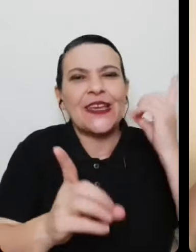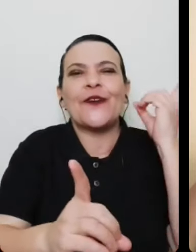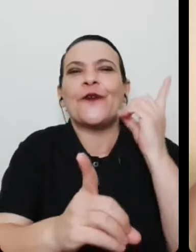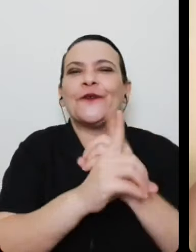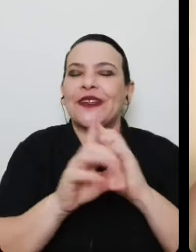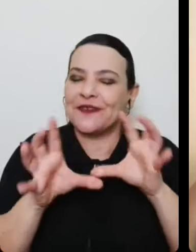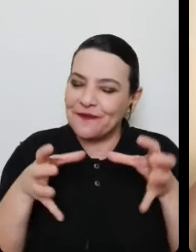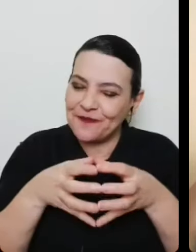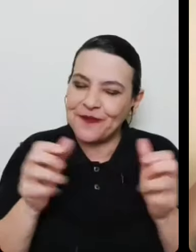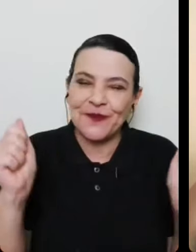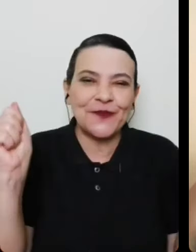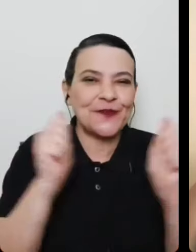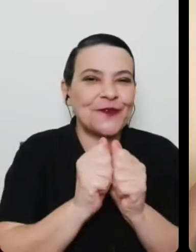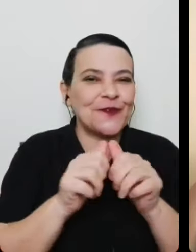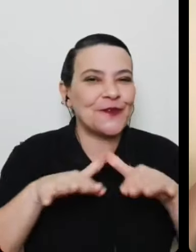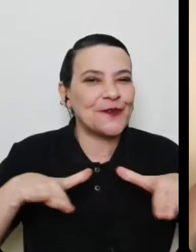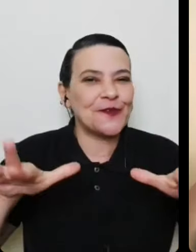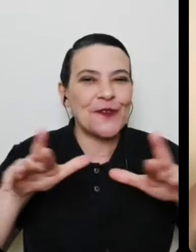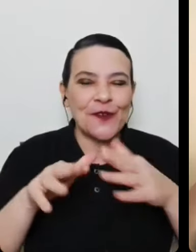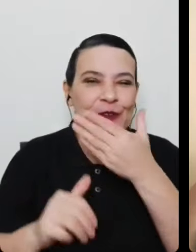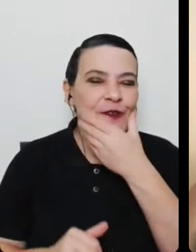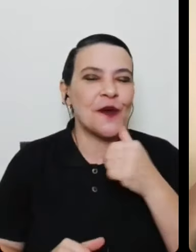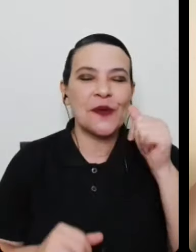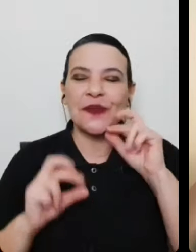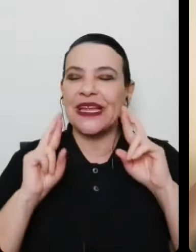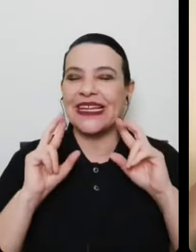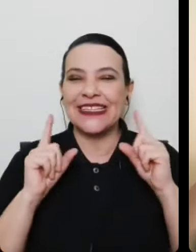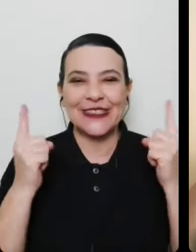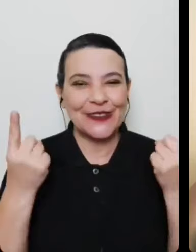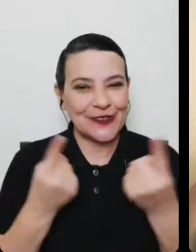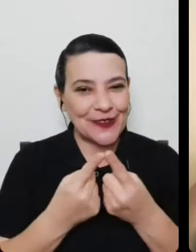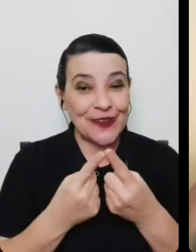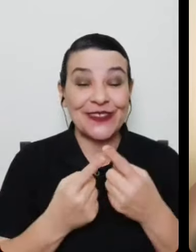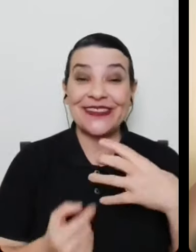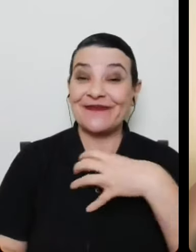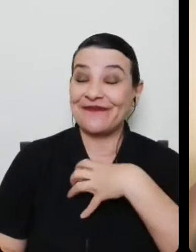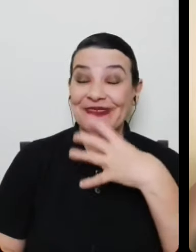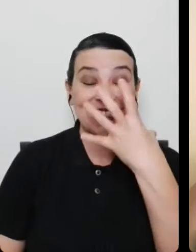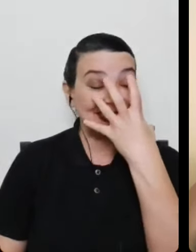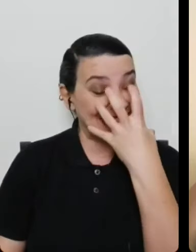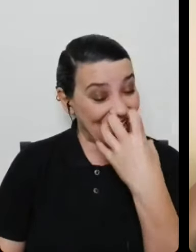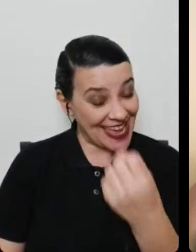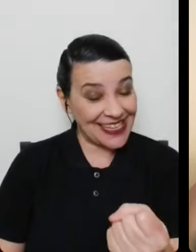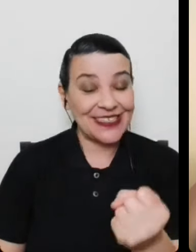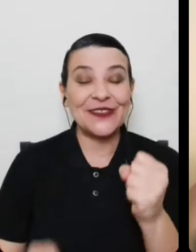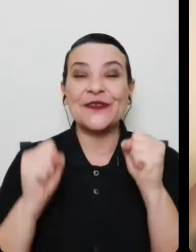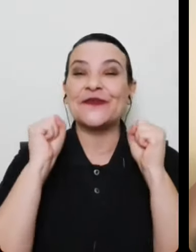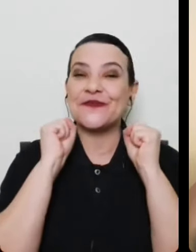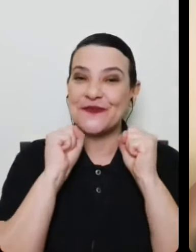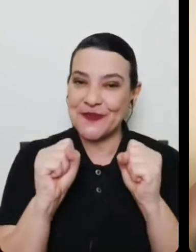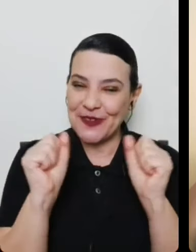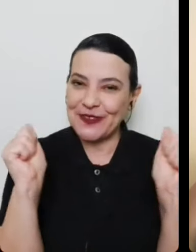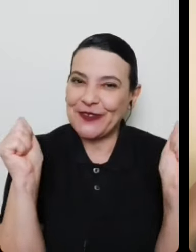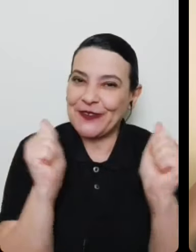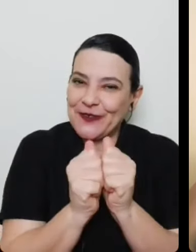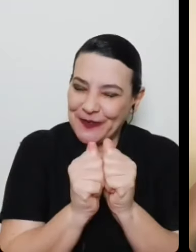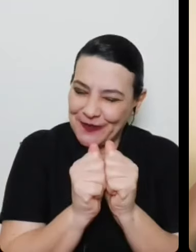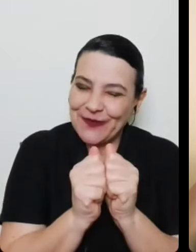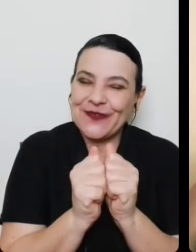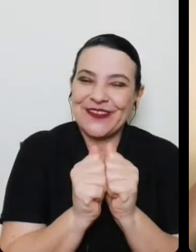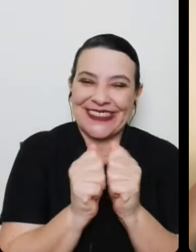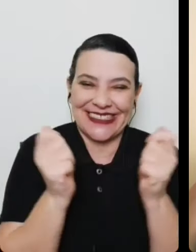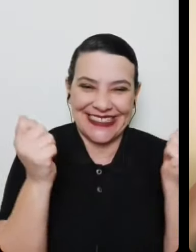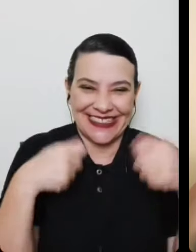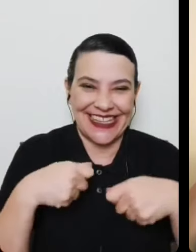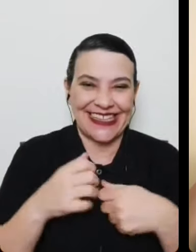Todos e todas e É. todes que se sintam atraídos aqui. A gente pode ir juntando todas essas Eu lives que a gente espero vai